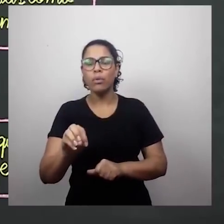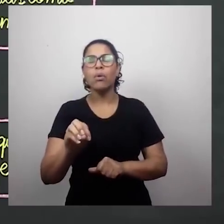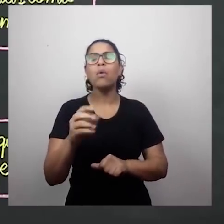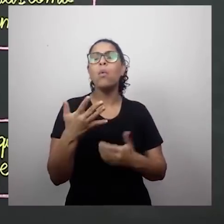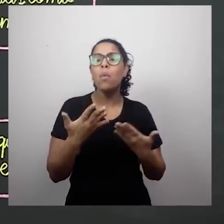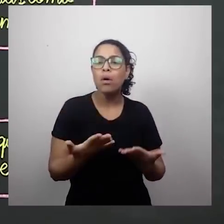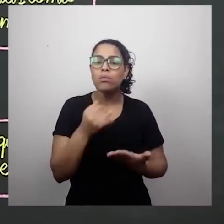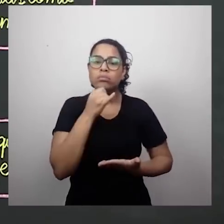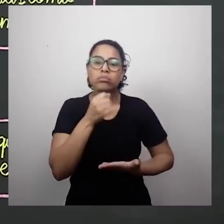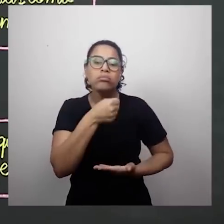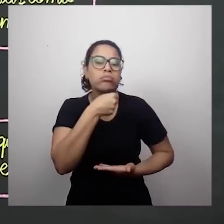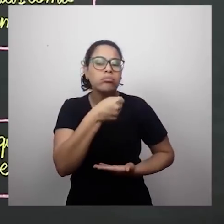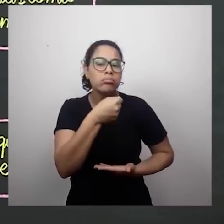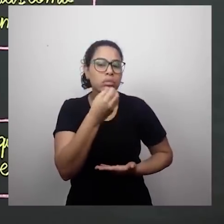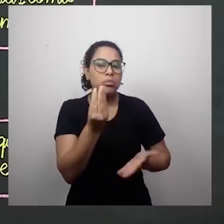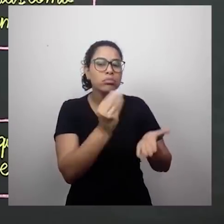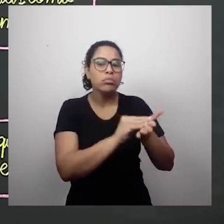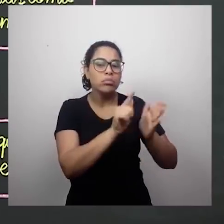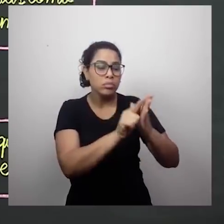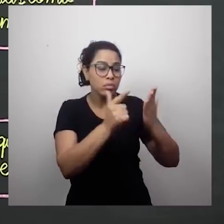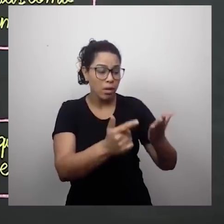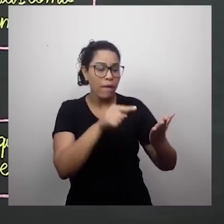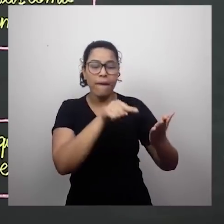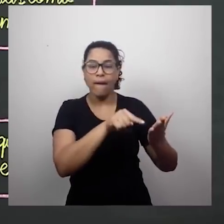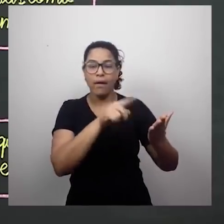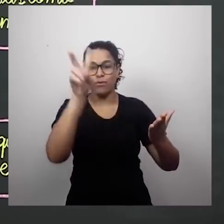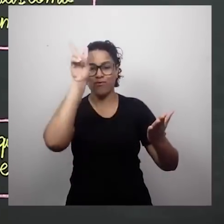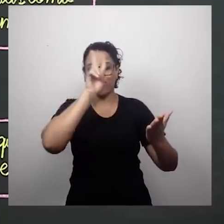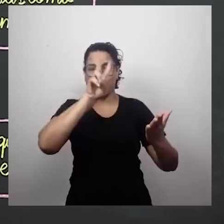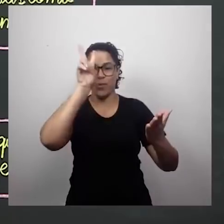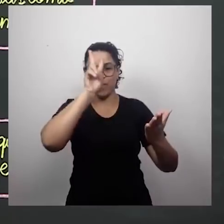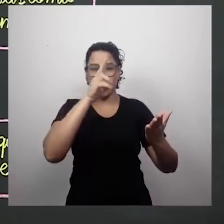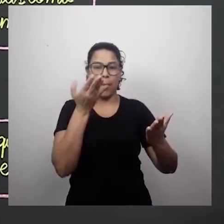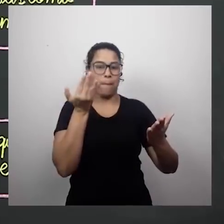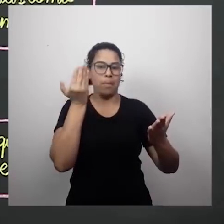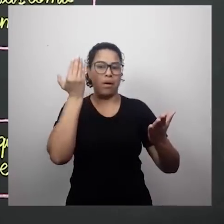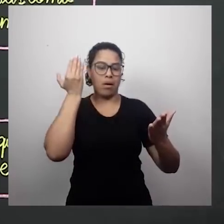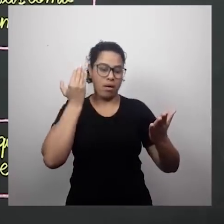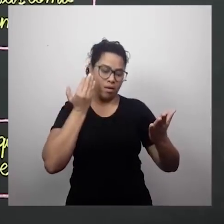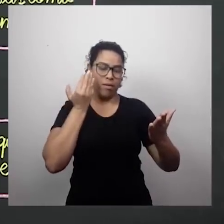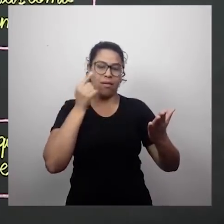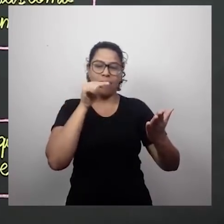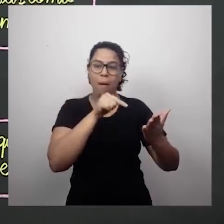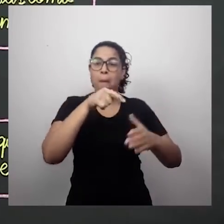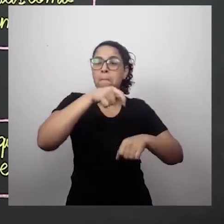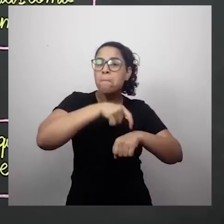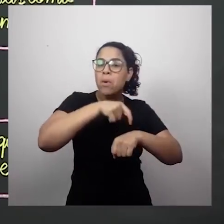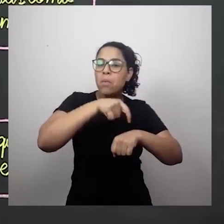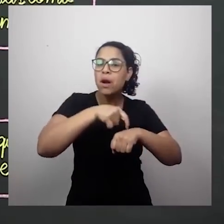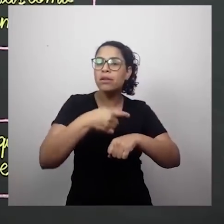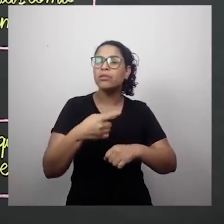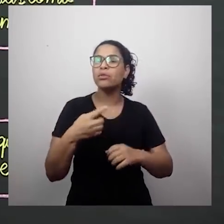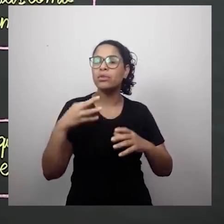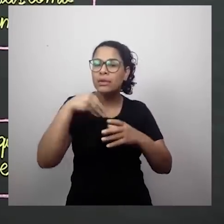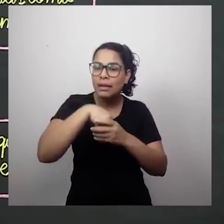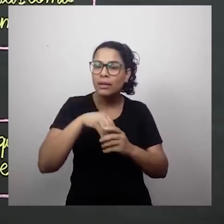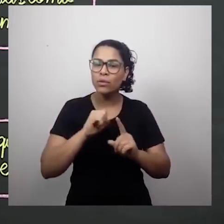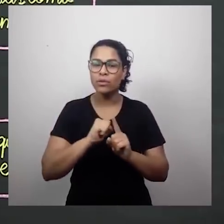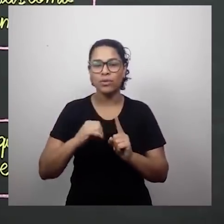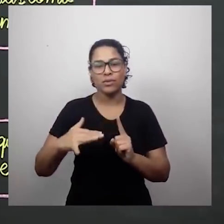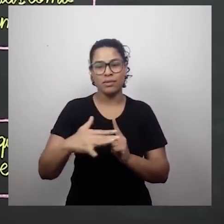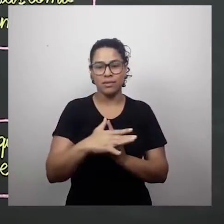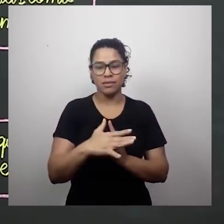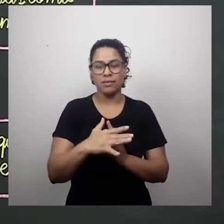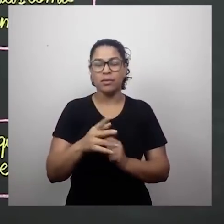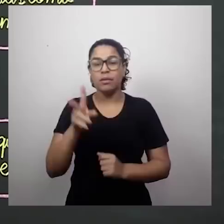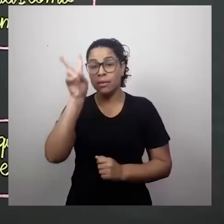quando a reportagem é publicada, ela se torna um documento histórico, ela se torna um registro de um momento da sociedade. Então